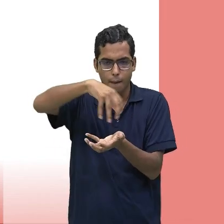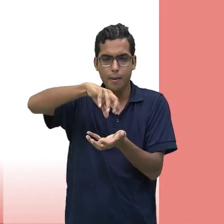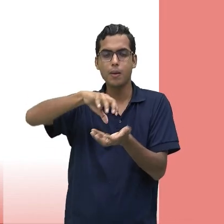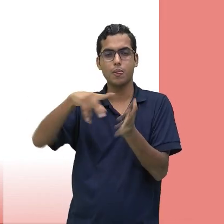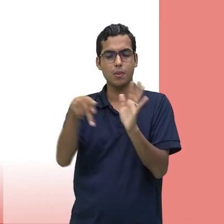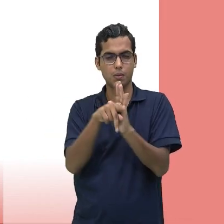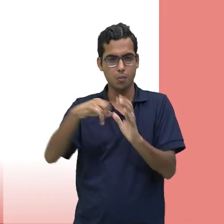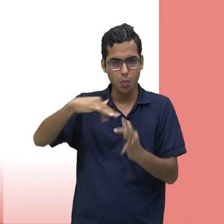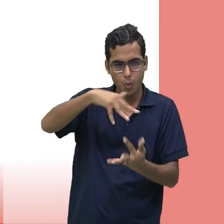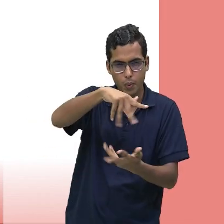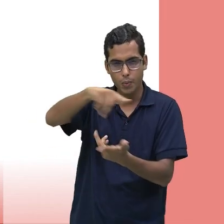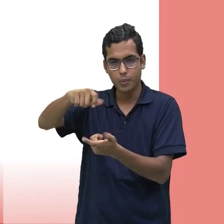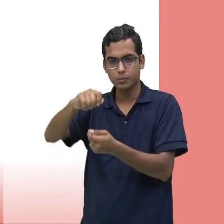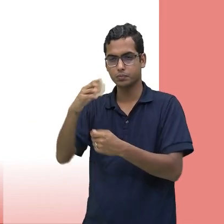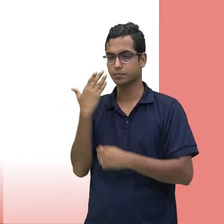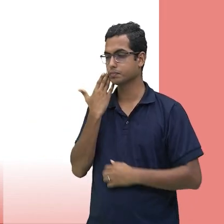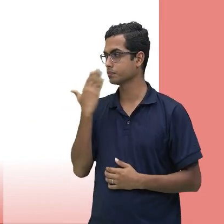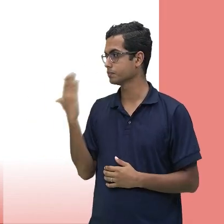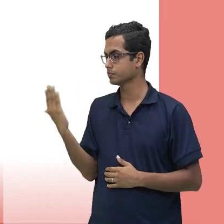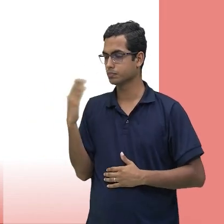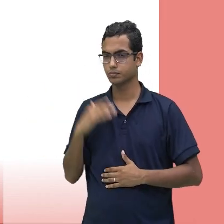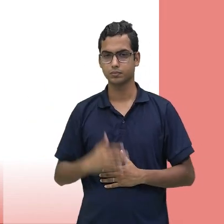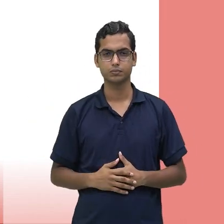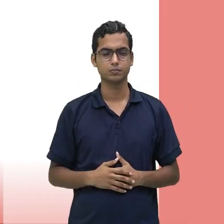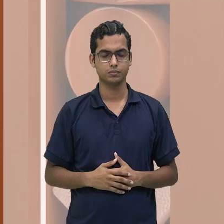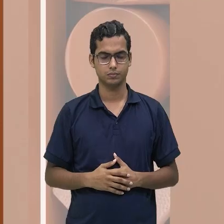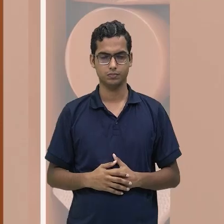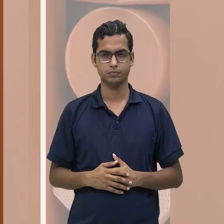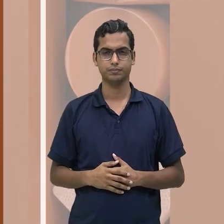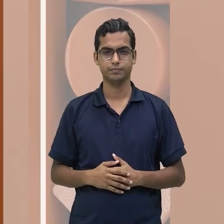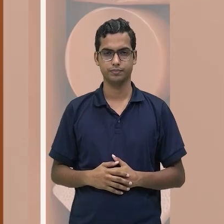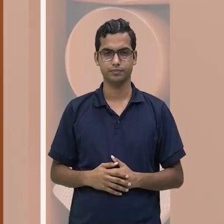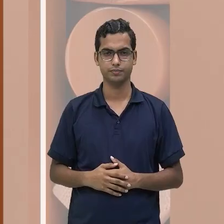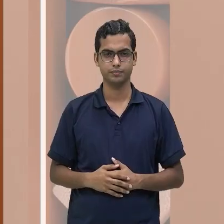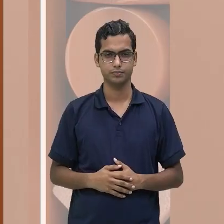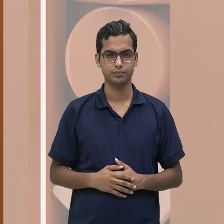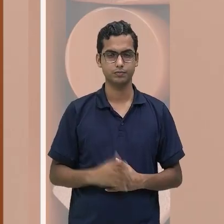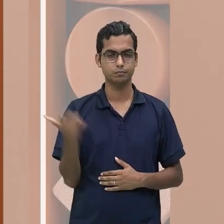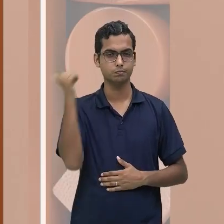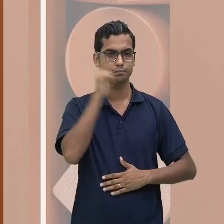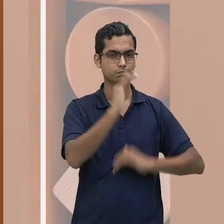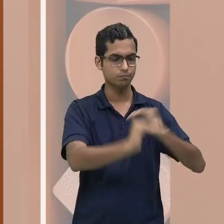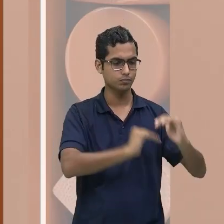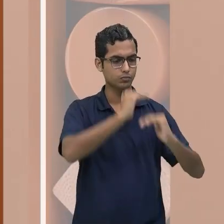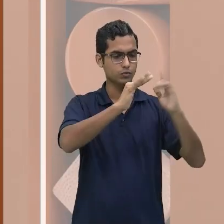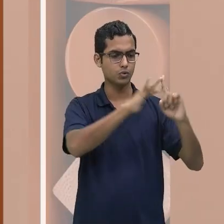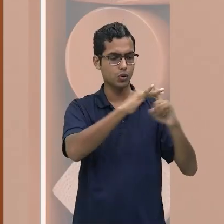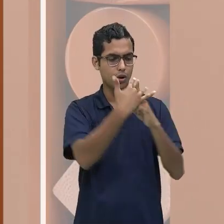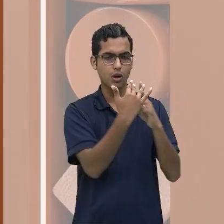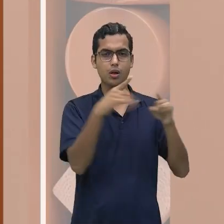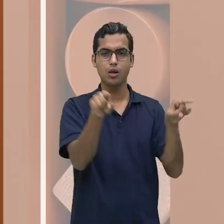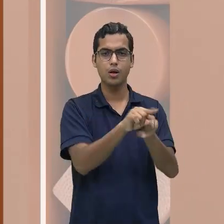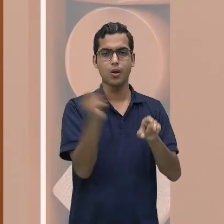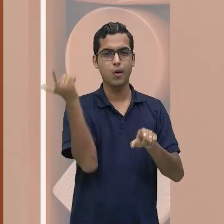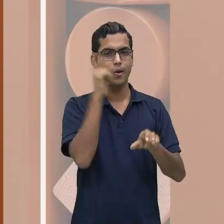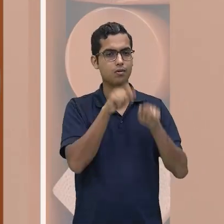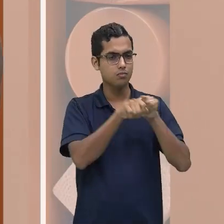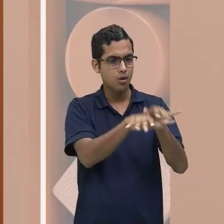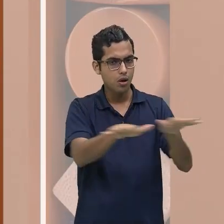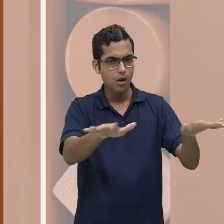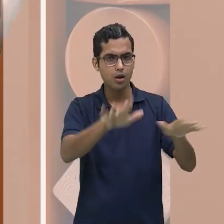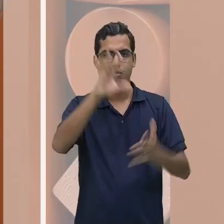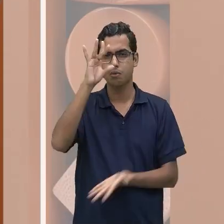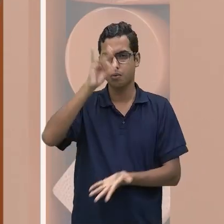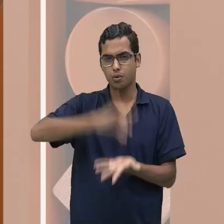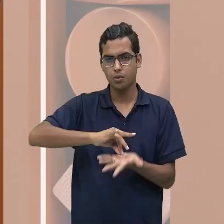política e estratégica no continente, gente, acabou ajudando a evolução também da União Soviética, tá bom?